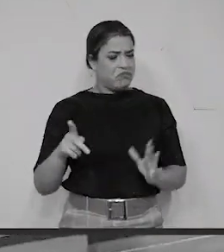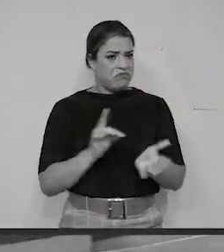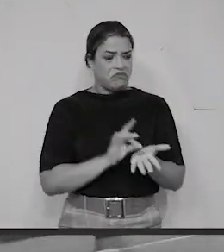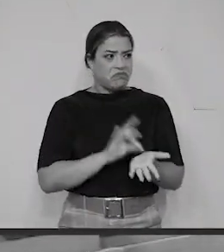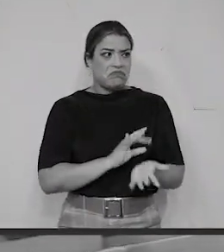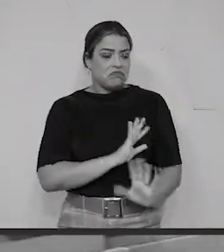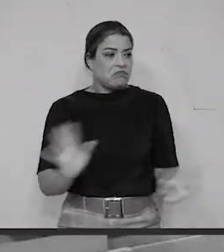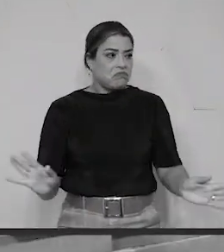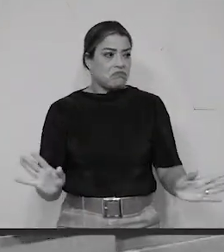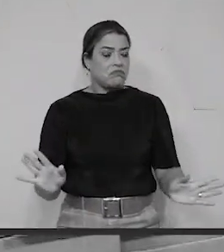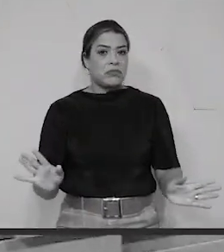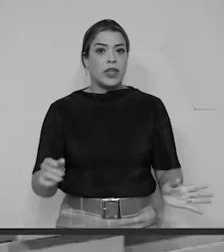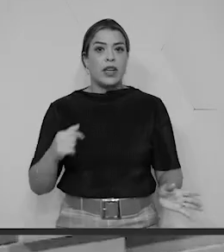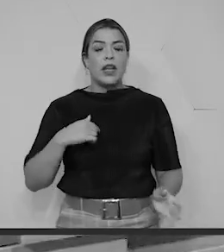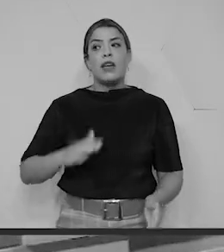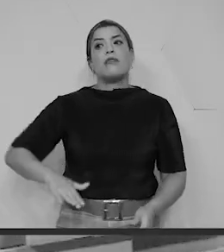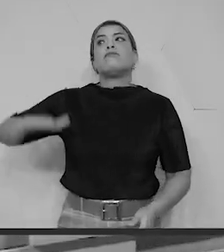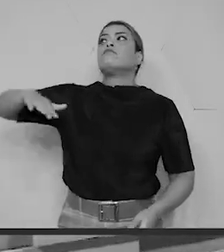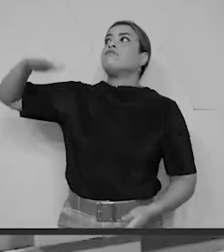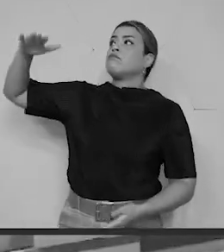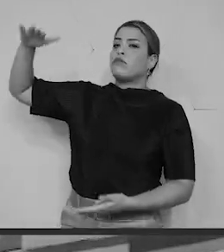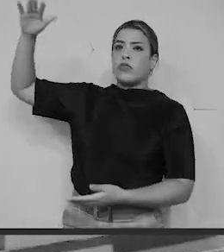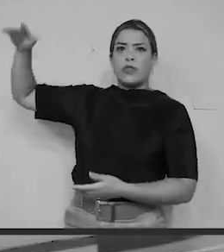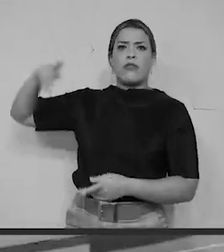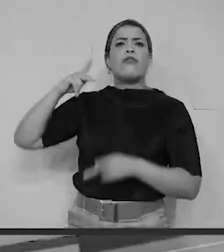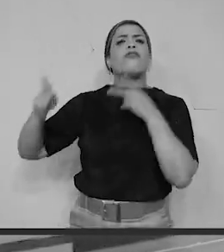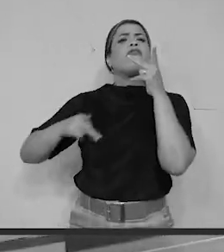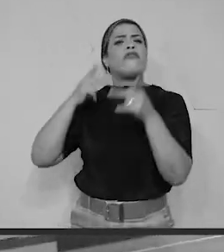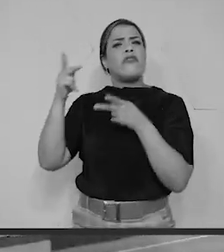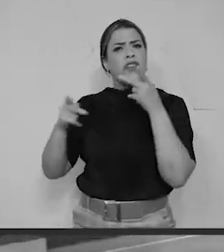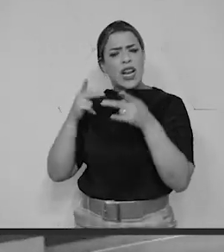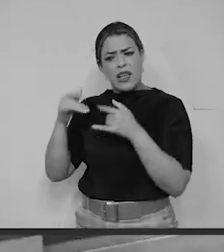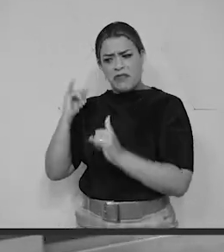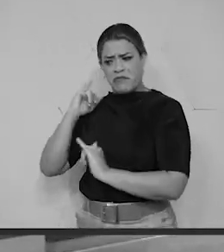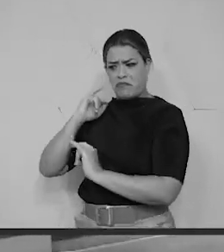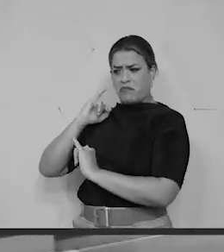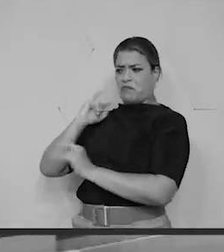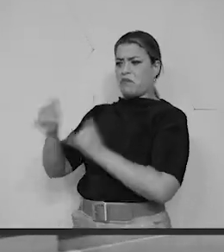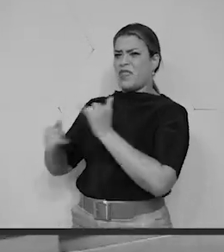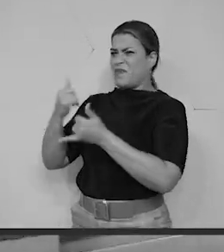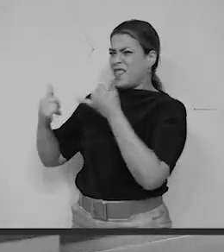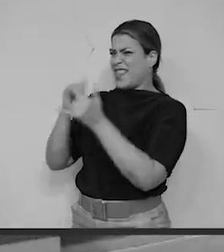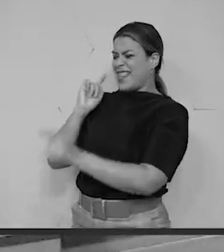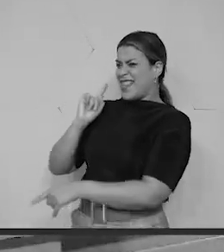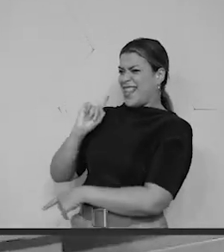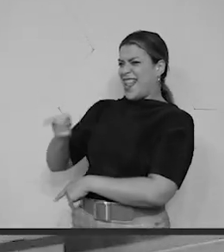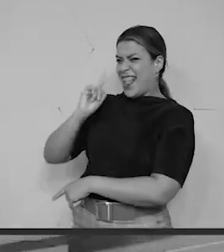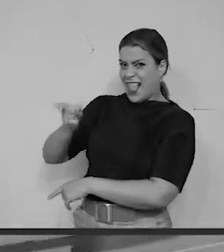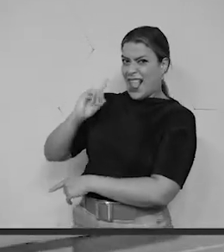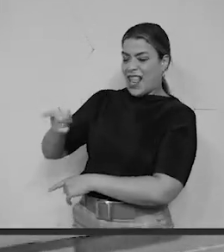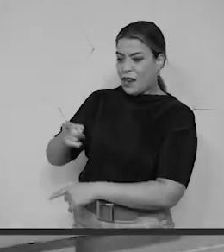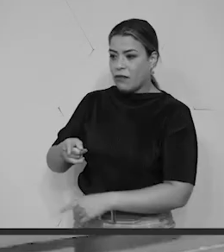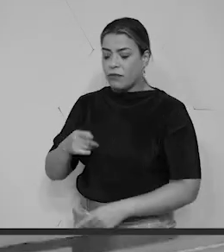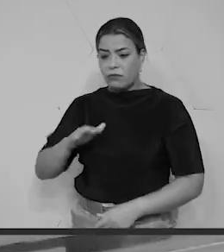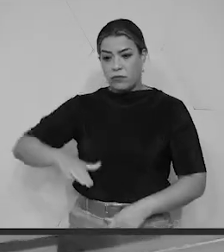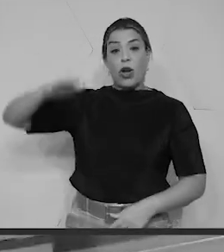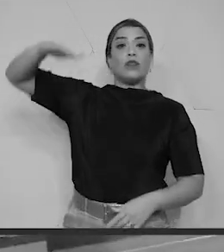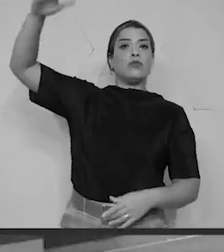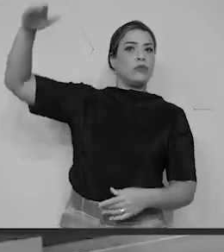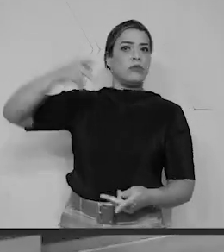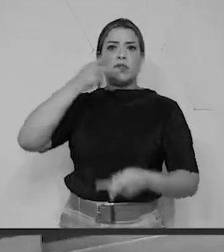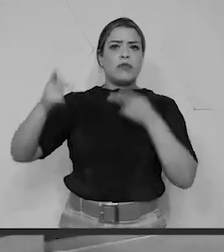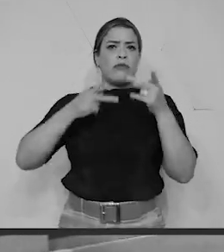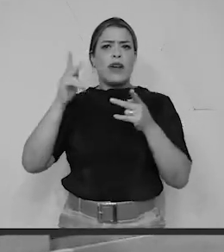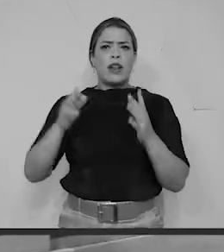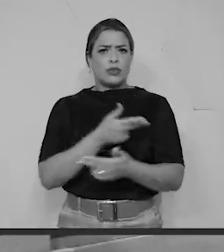eu fui crescendo, né? As manifestações não eram mais assim diretas, porque você não vira para um adulto e faz uma piadinha